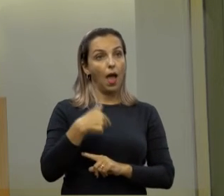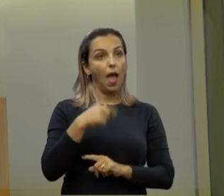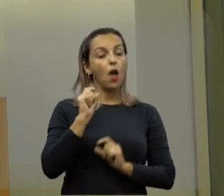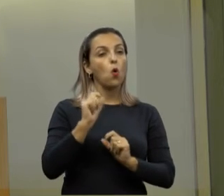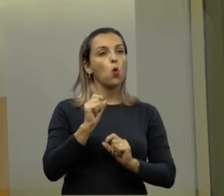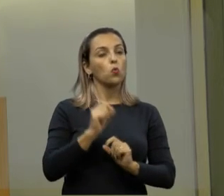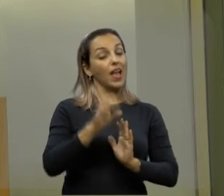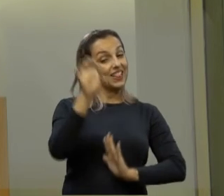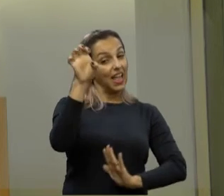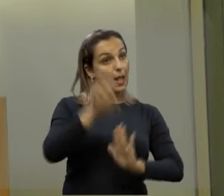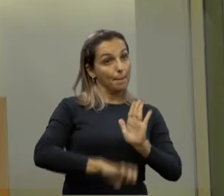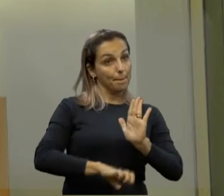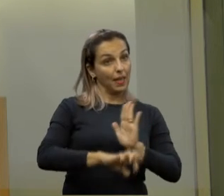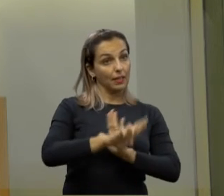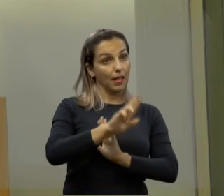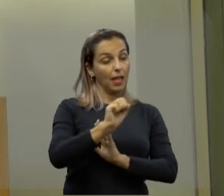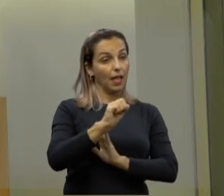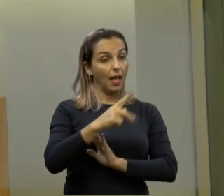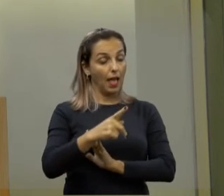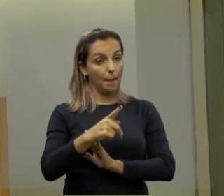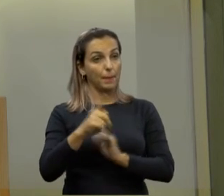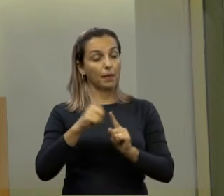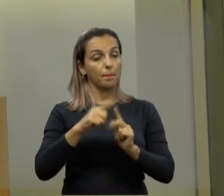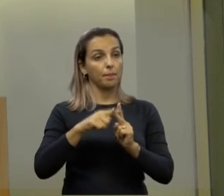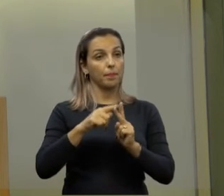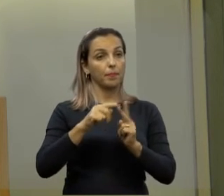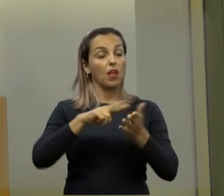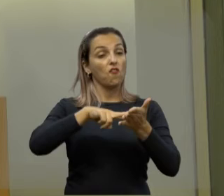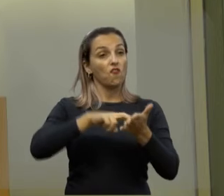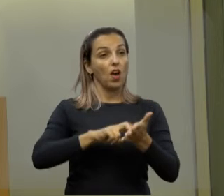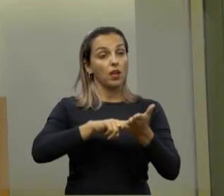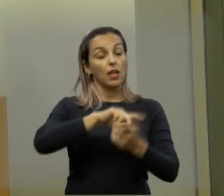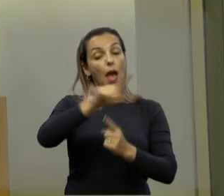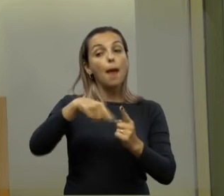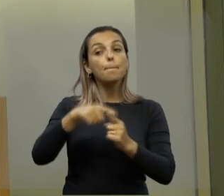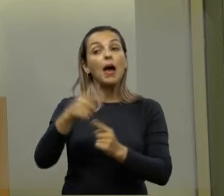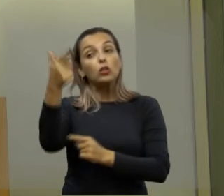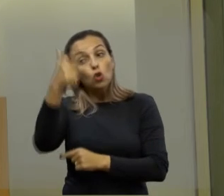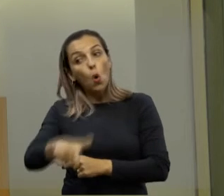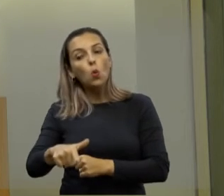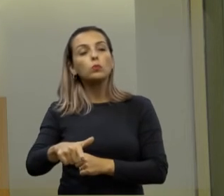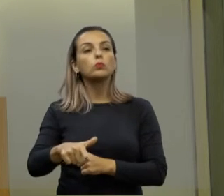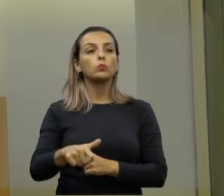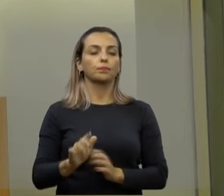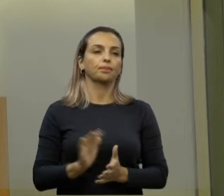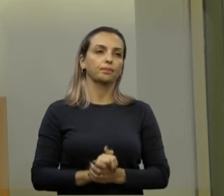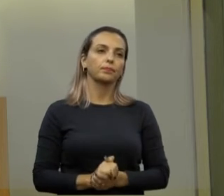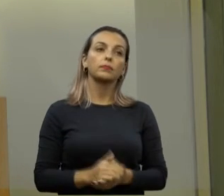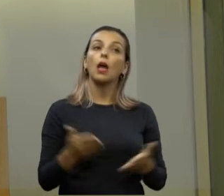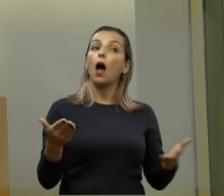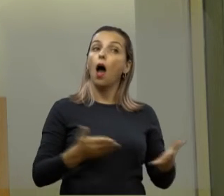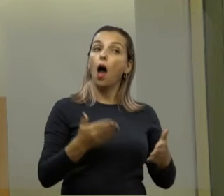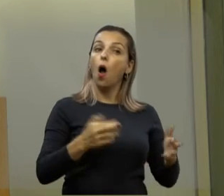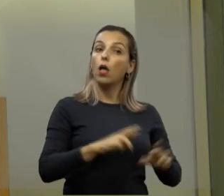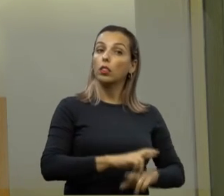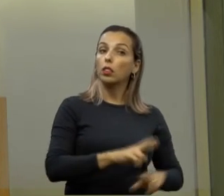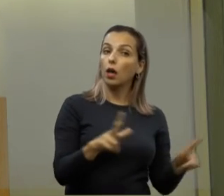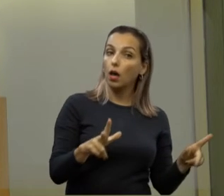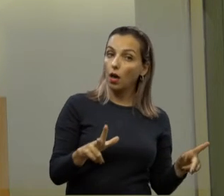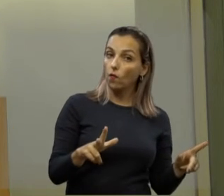na emenda rap funk e outros e agora tá diferente